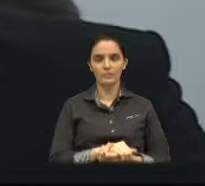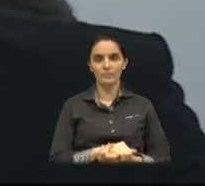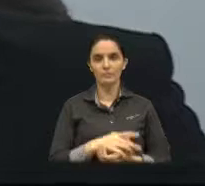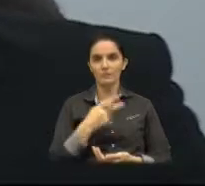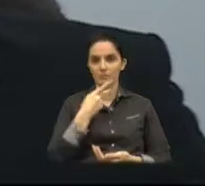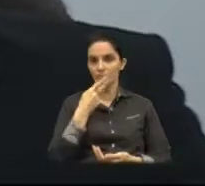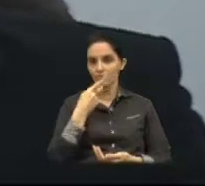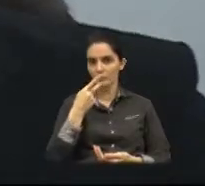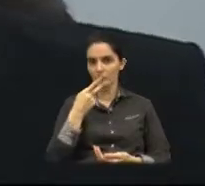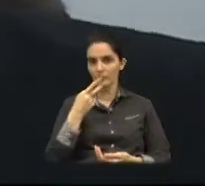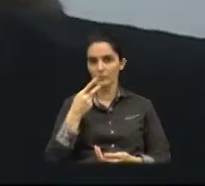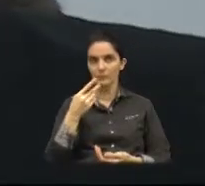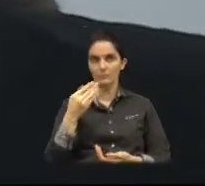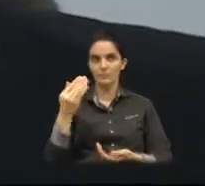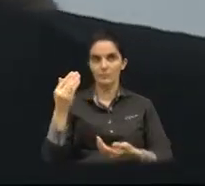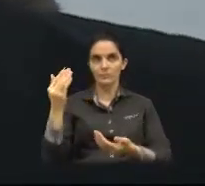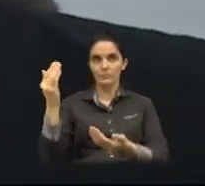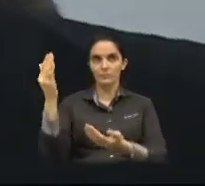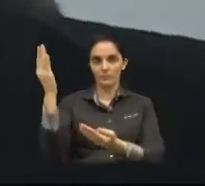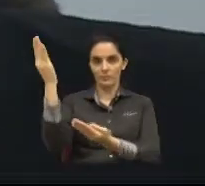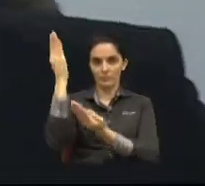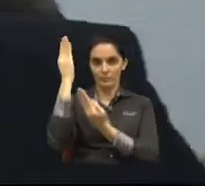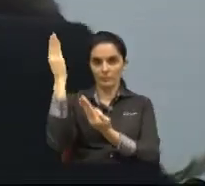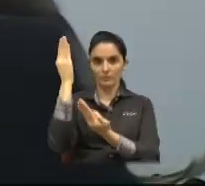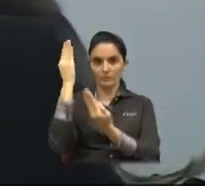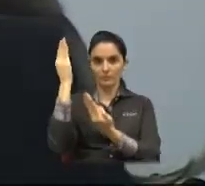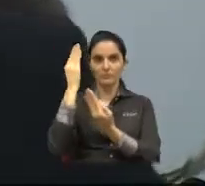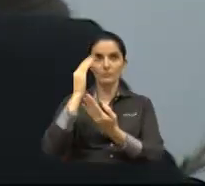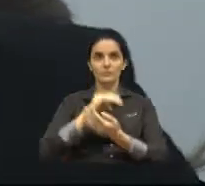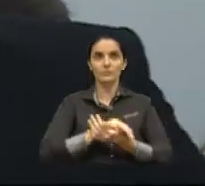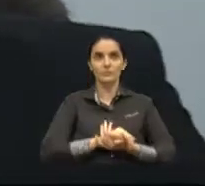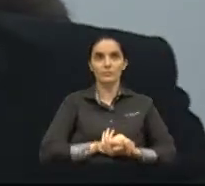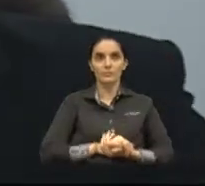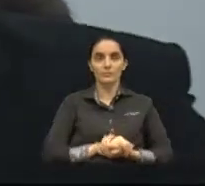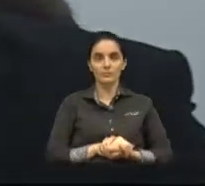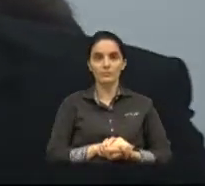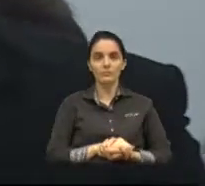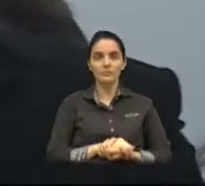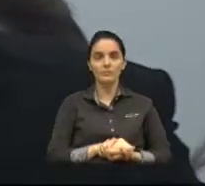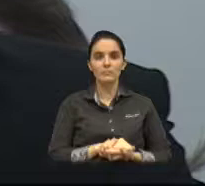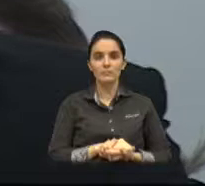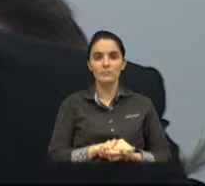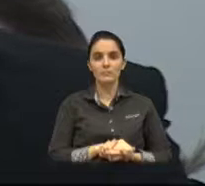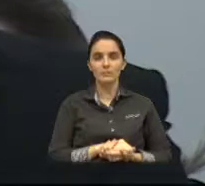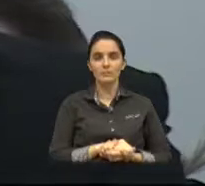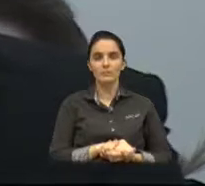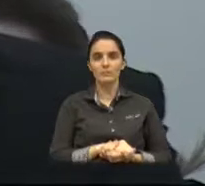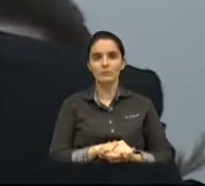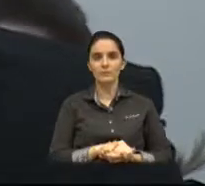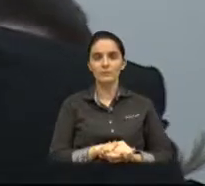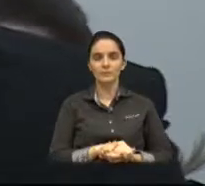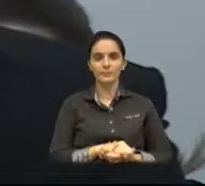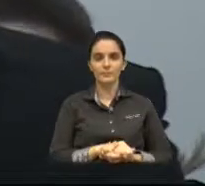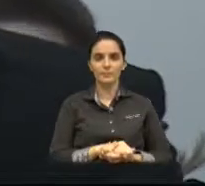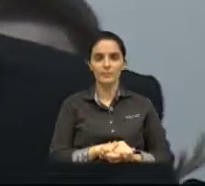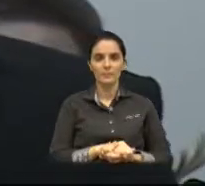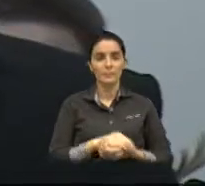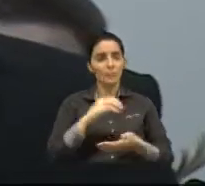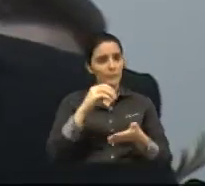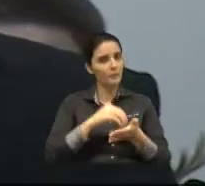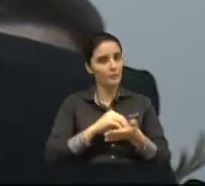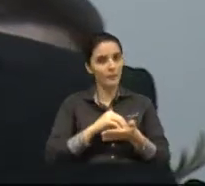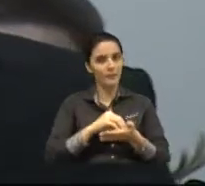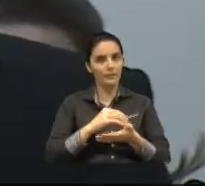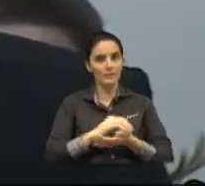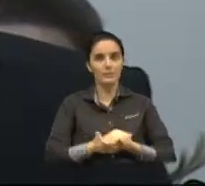essa homenagem. E tem que fazer a média também. E deixar registrado aqui, né,